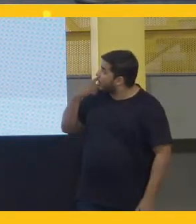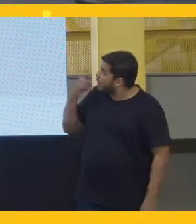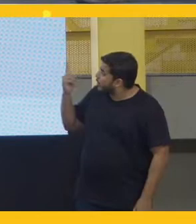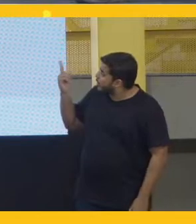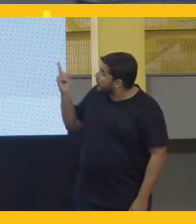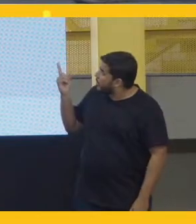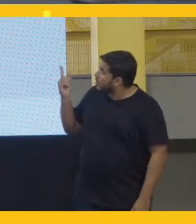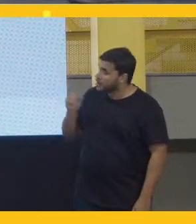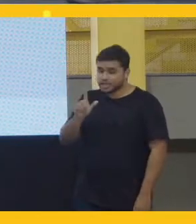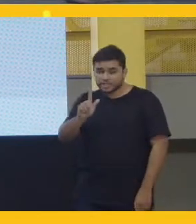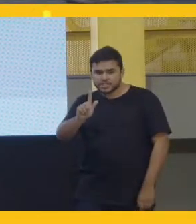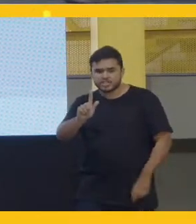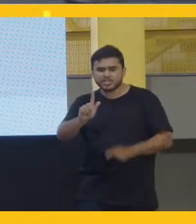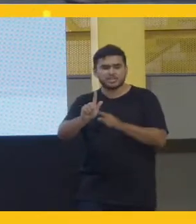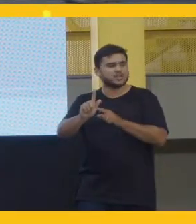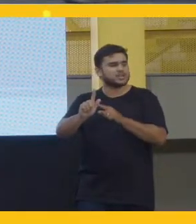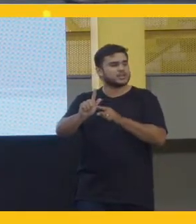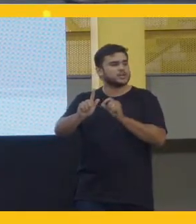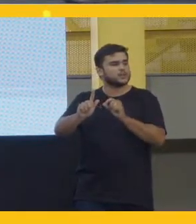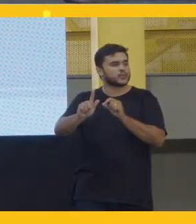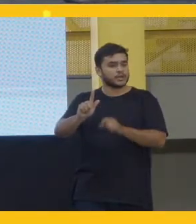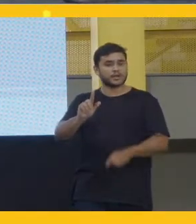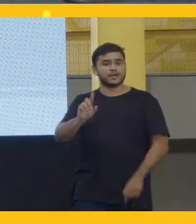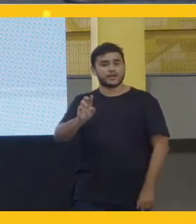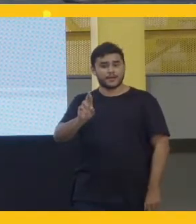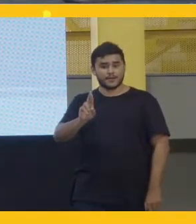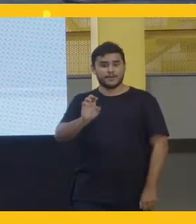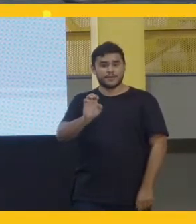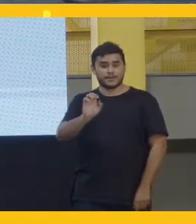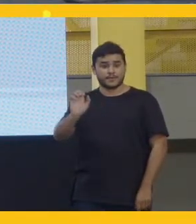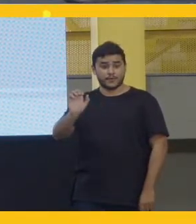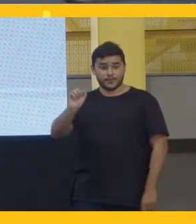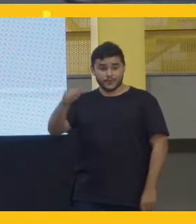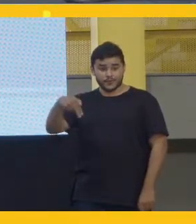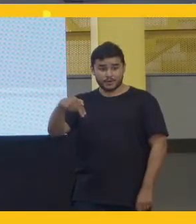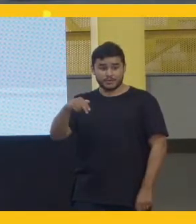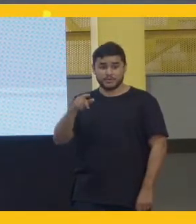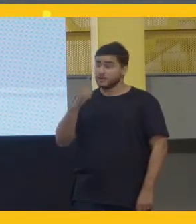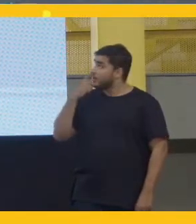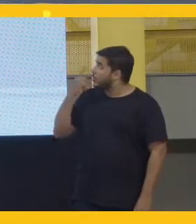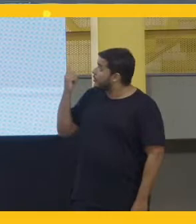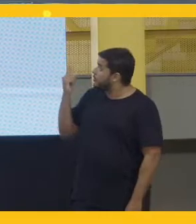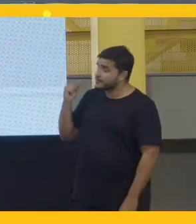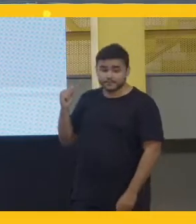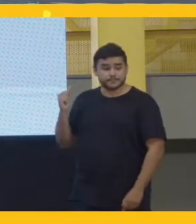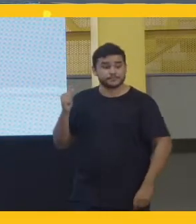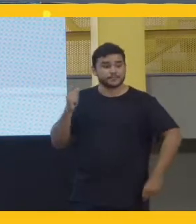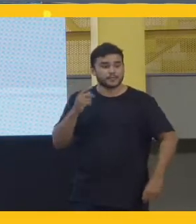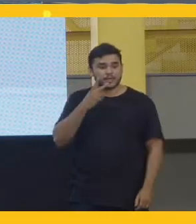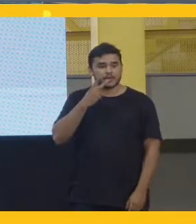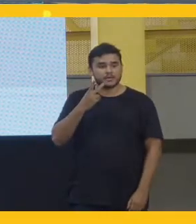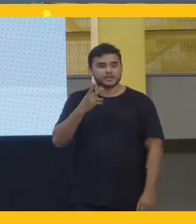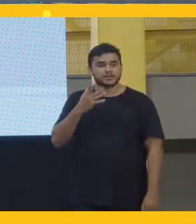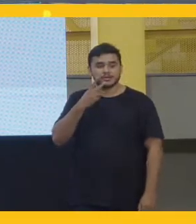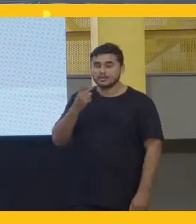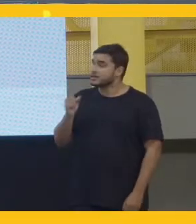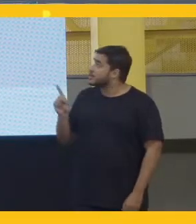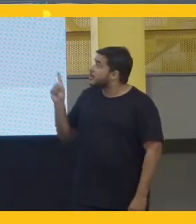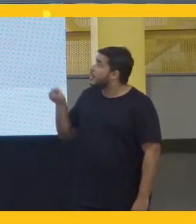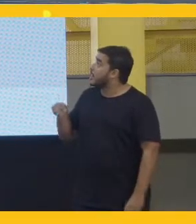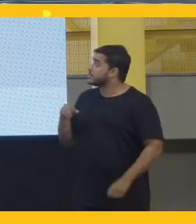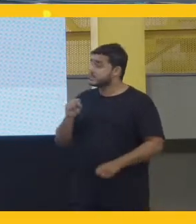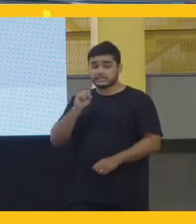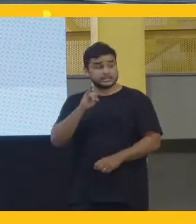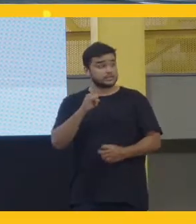100%. Não vai ativar o red, nem vai ativar o blue. Se chegar luz azul aos seus